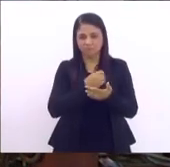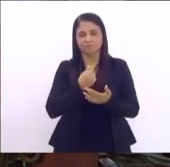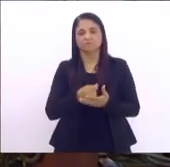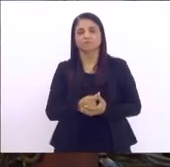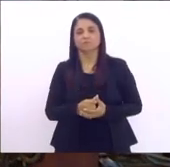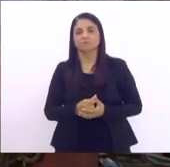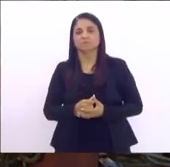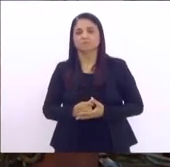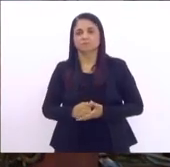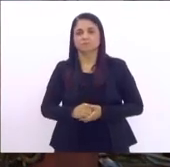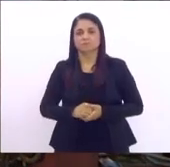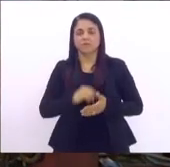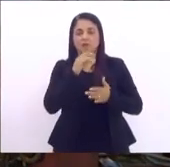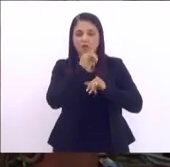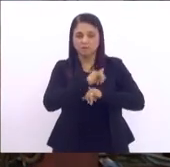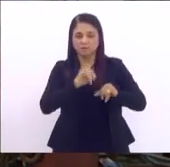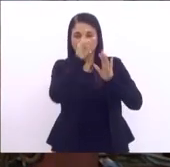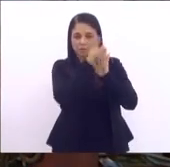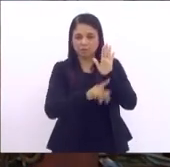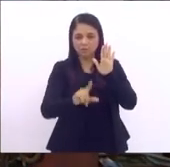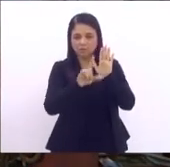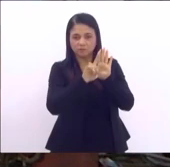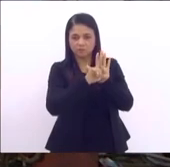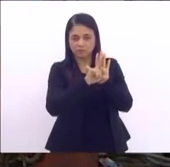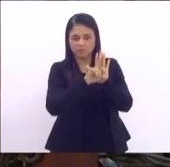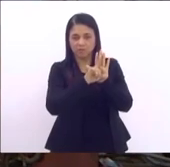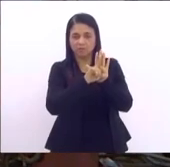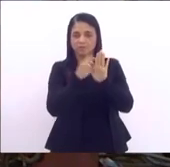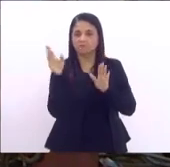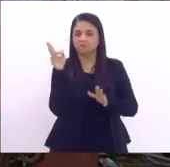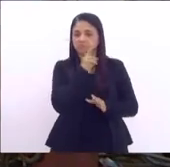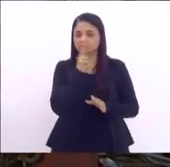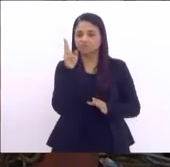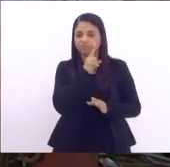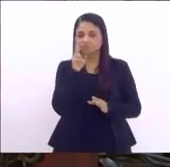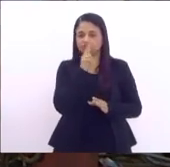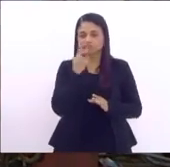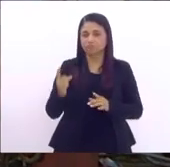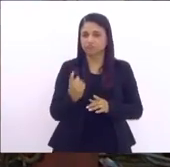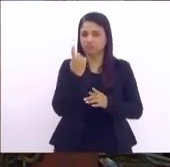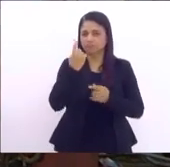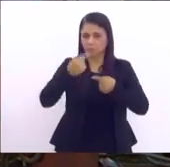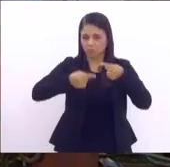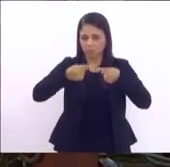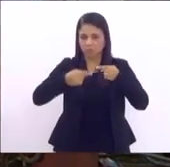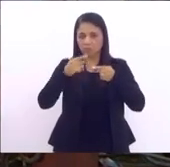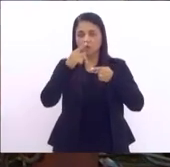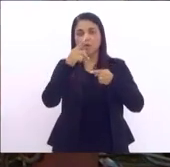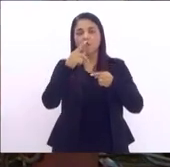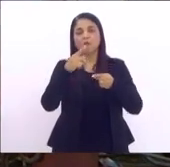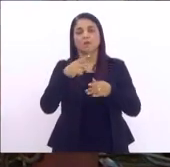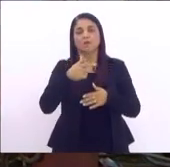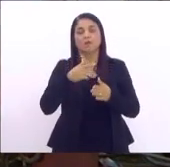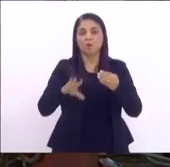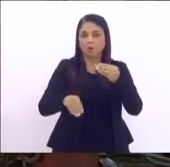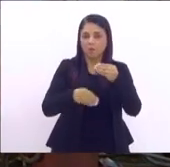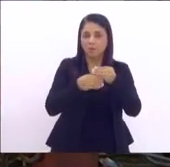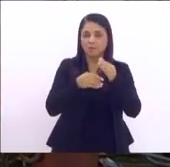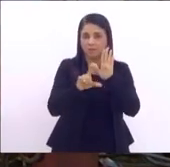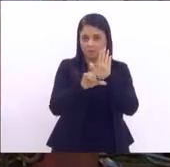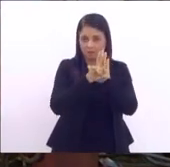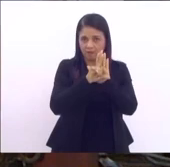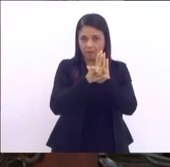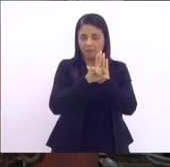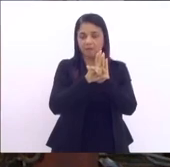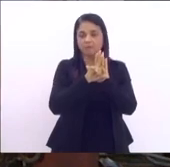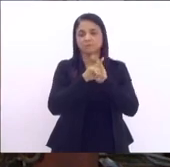Anuncio, em regime de urgência, em discussão única, projeto de lei complementar de número 20 de 2023,